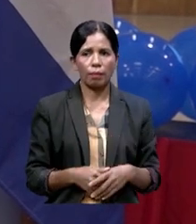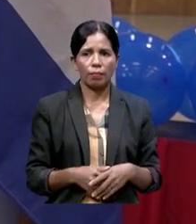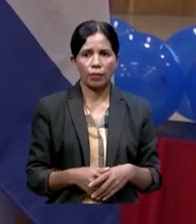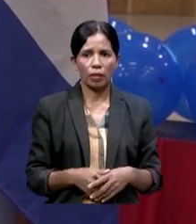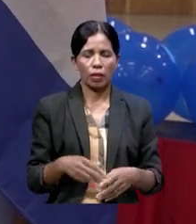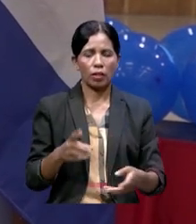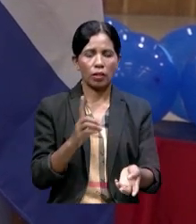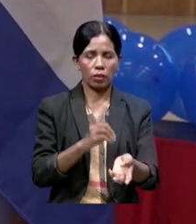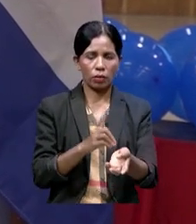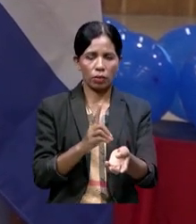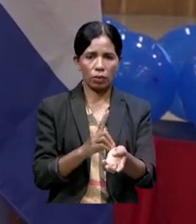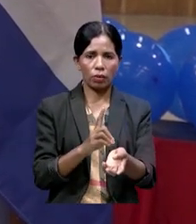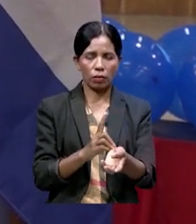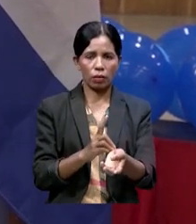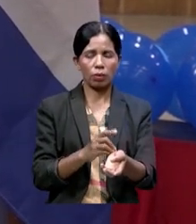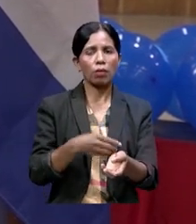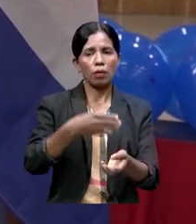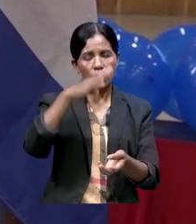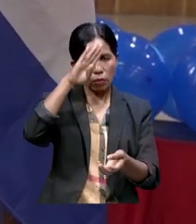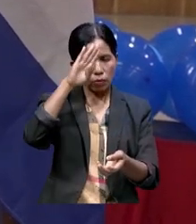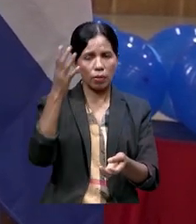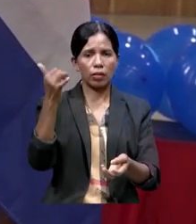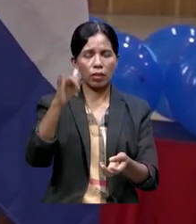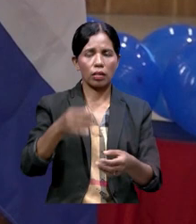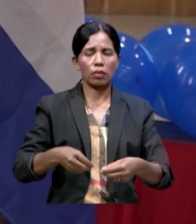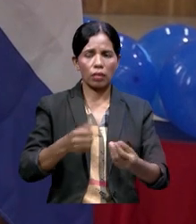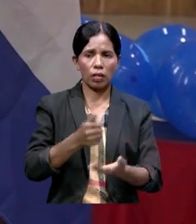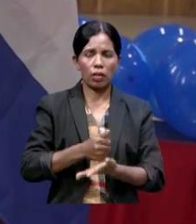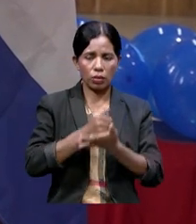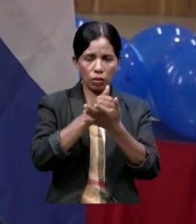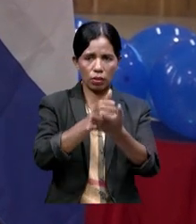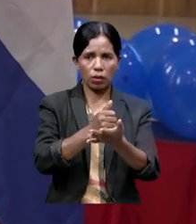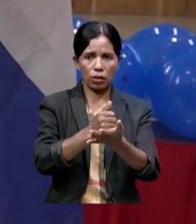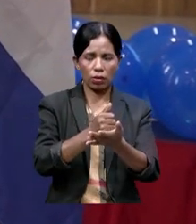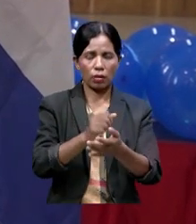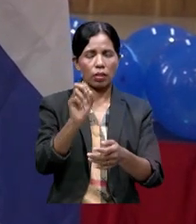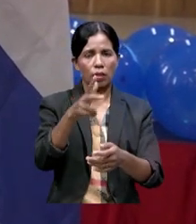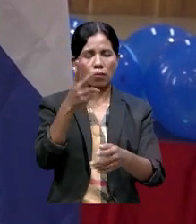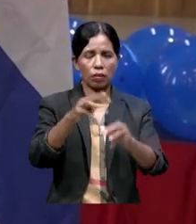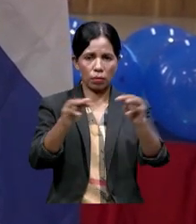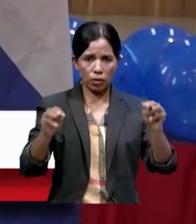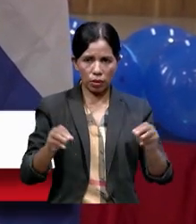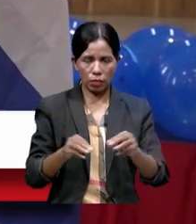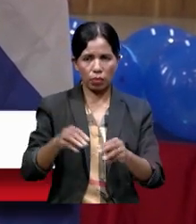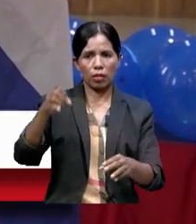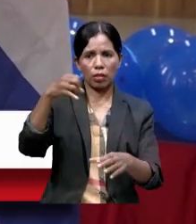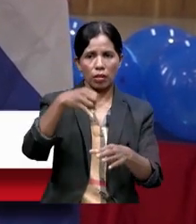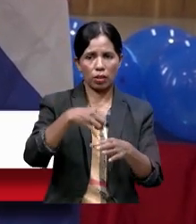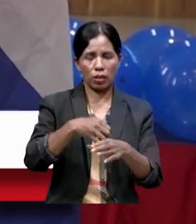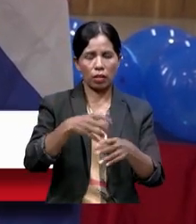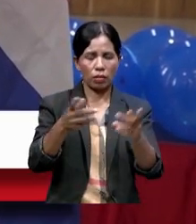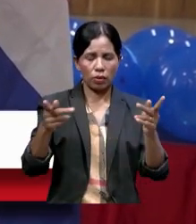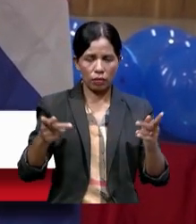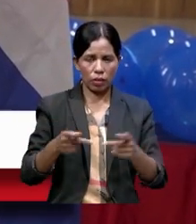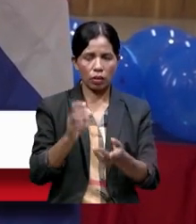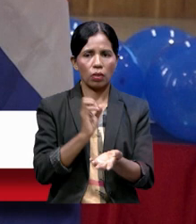médico cubano sira a hus sira fo sira na assistente médico ba 13 municípios inclui a zona especial